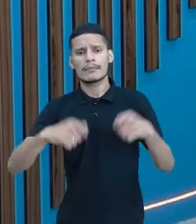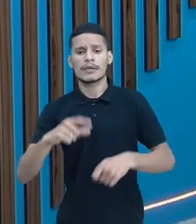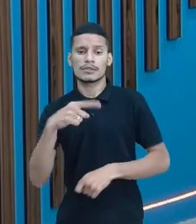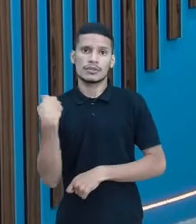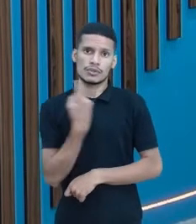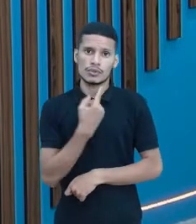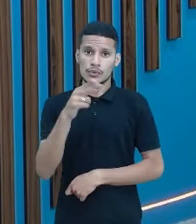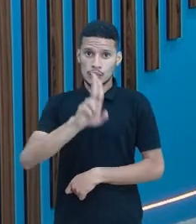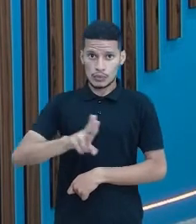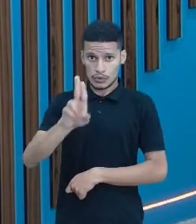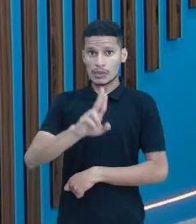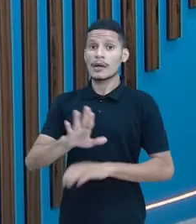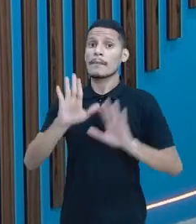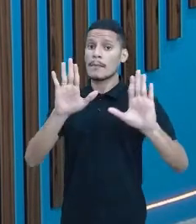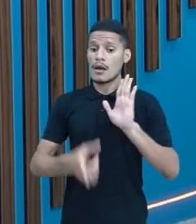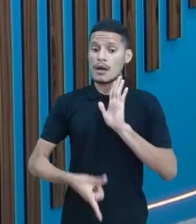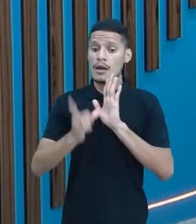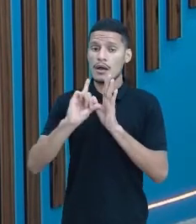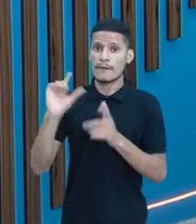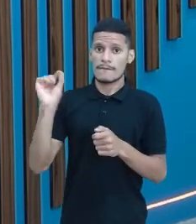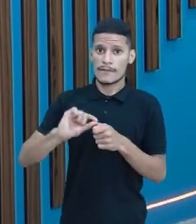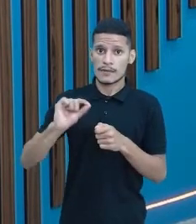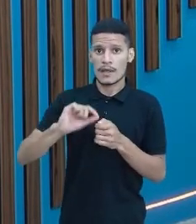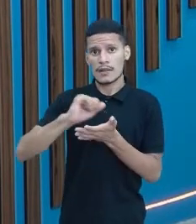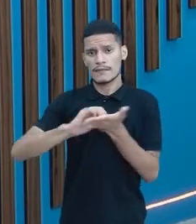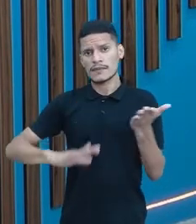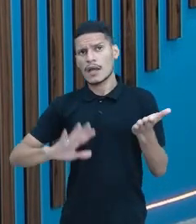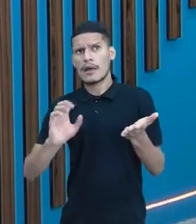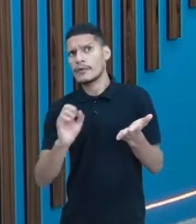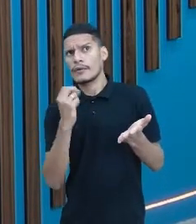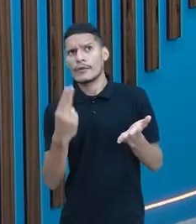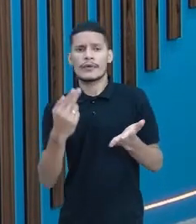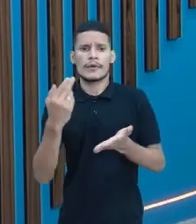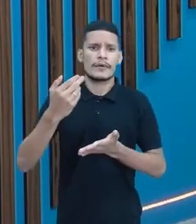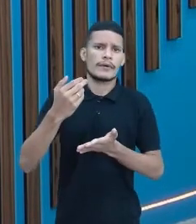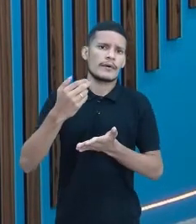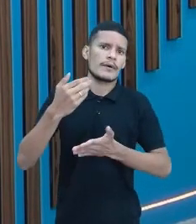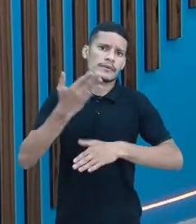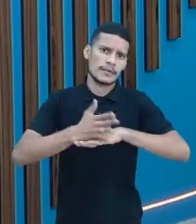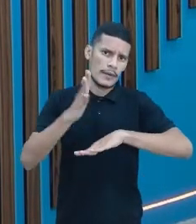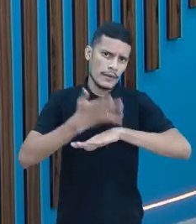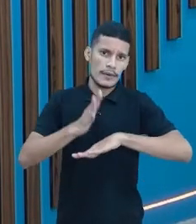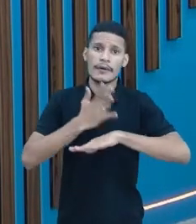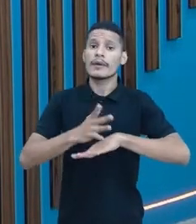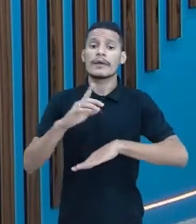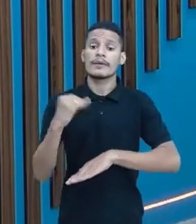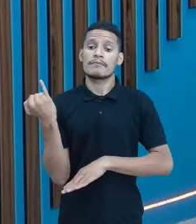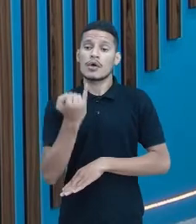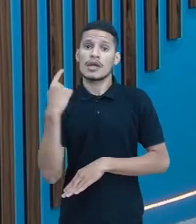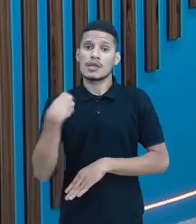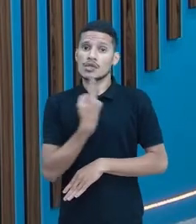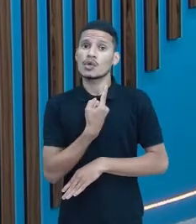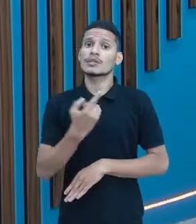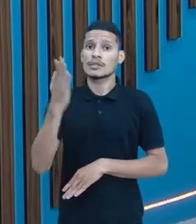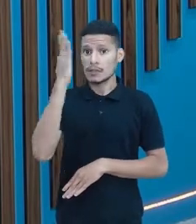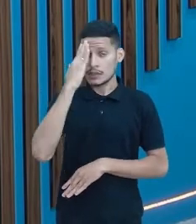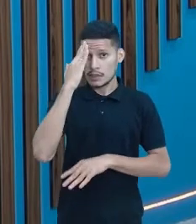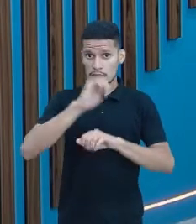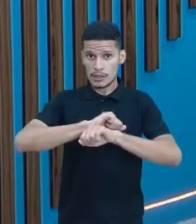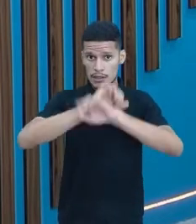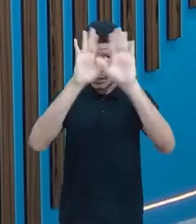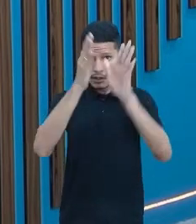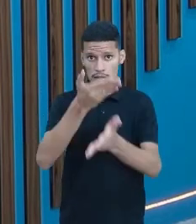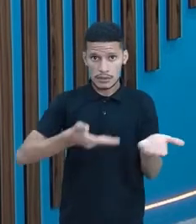utilizar. Então, antes da gente fazer uma atividade, fazer um exercício, é importante a gente compreender essas relações, tá